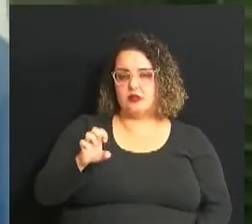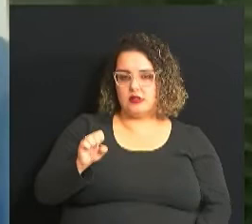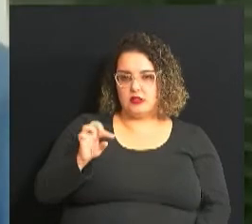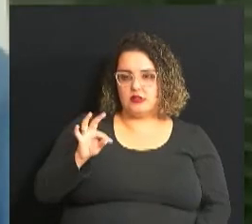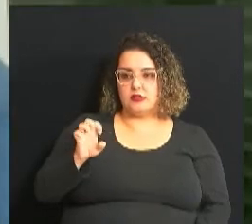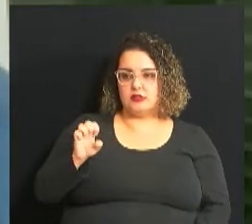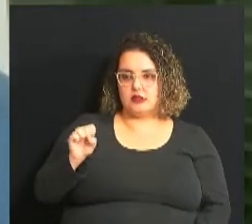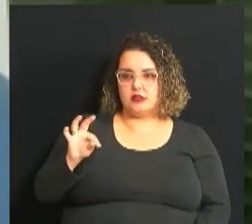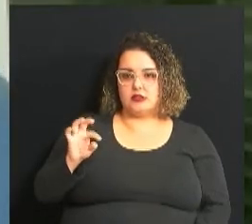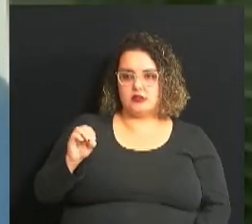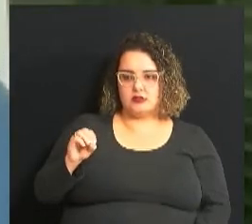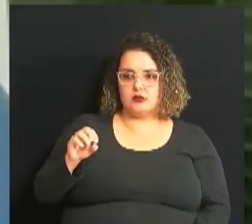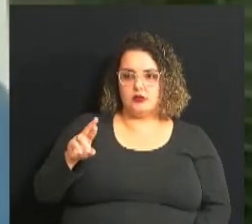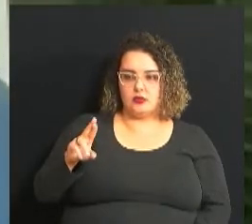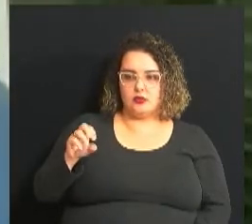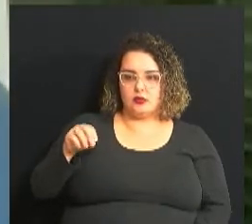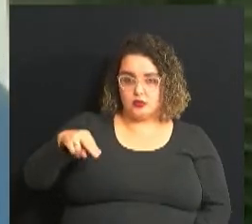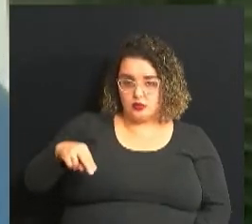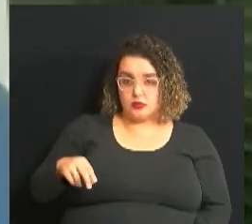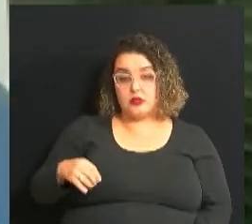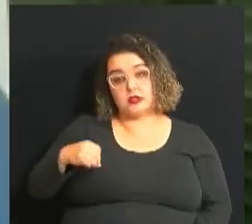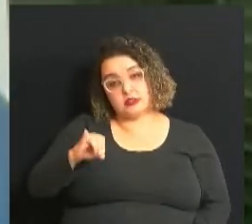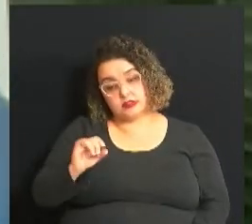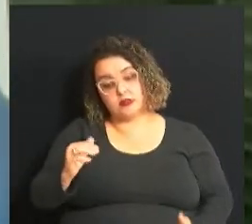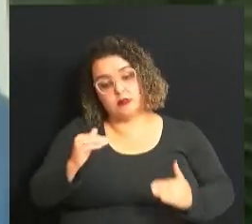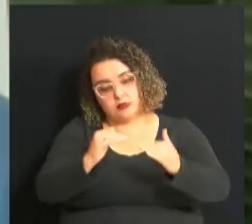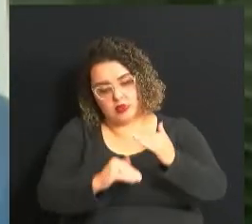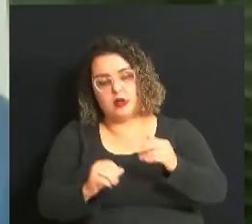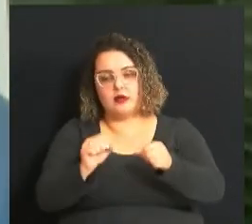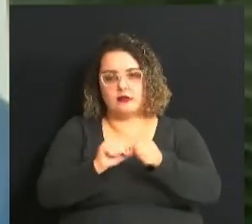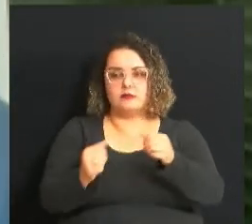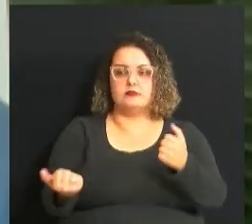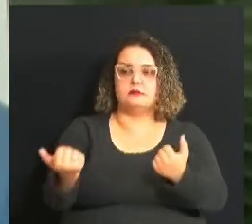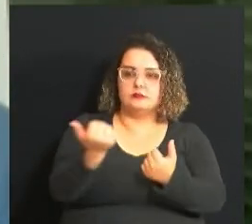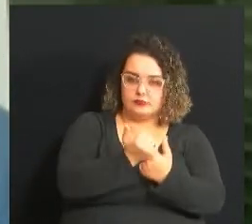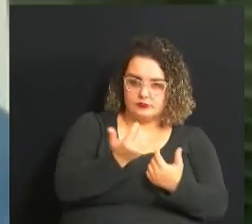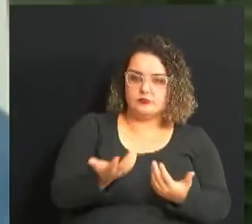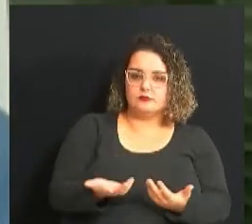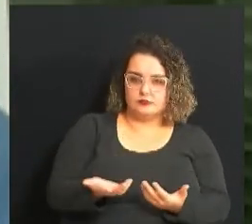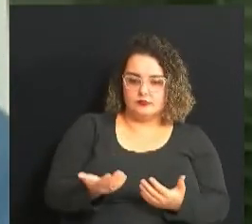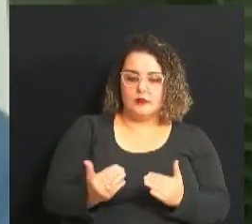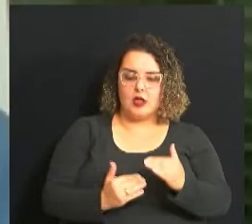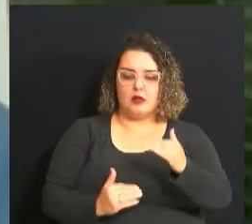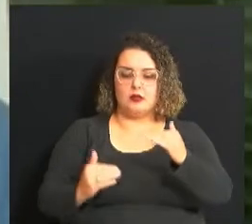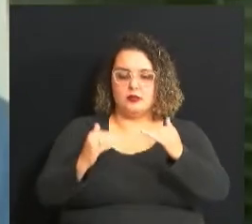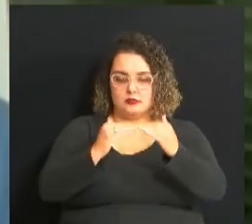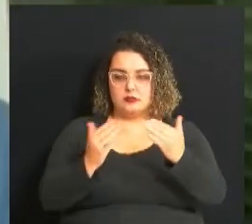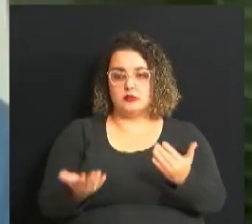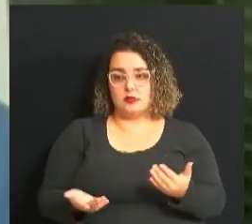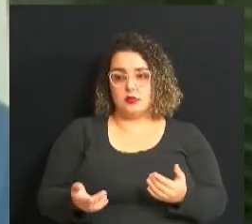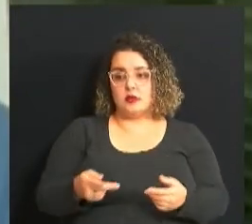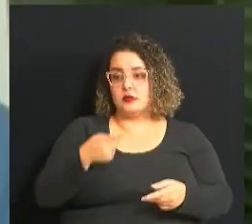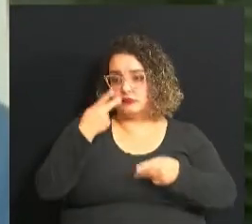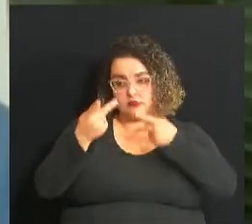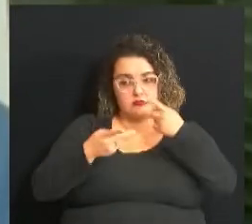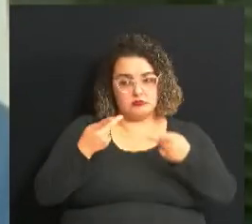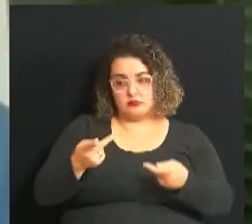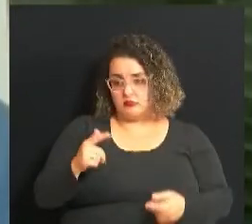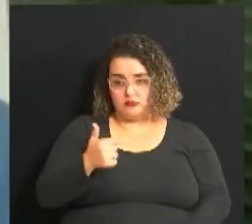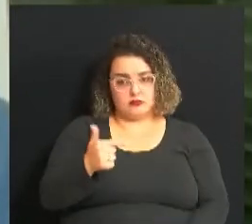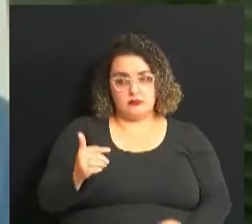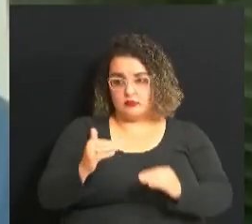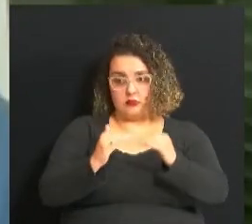a testosterona baixa, sim, fazer a reposição. Às vezes, esses indivíduos que têm essas queixas, eles não têm testosterona